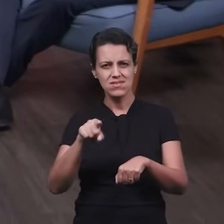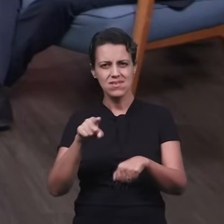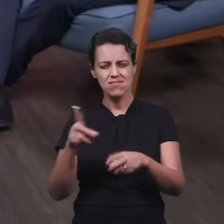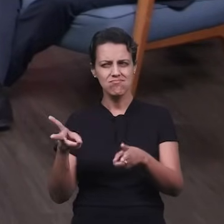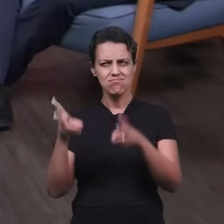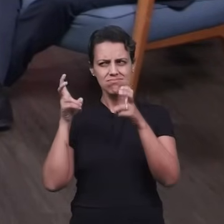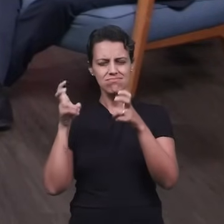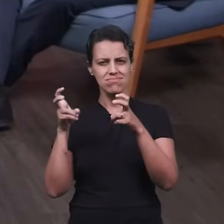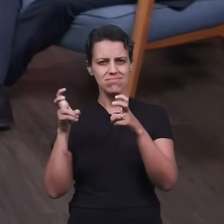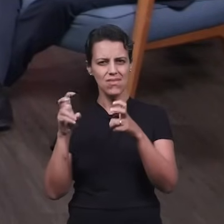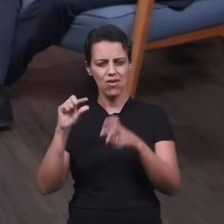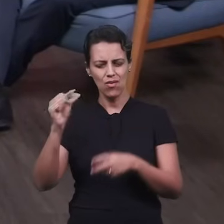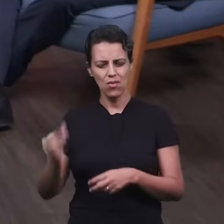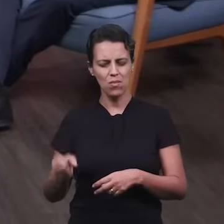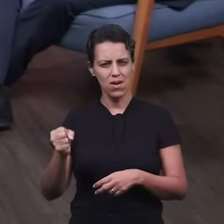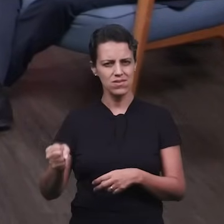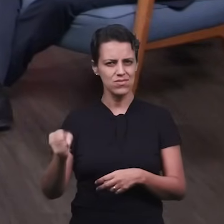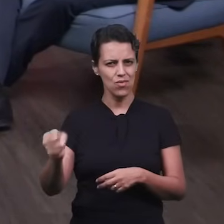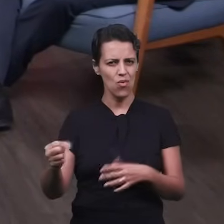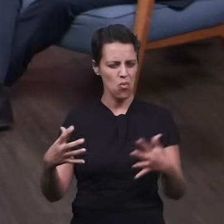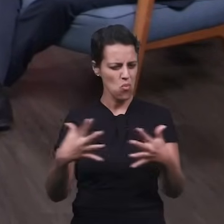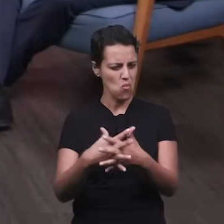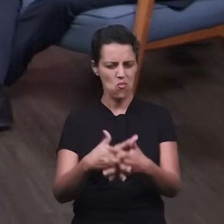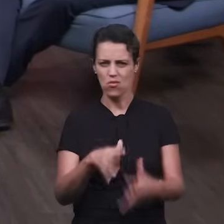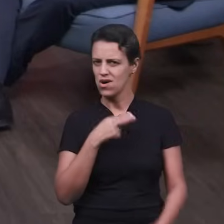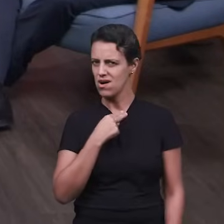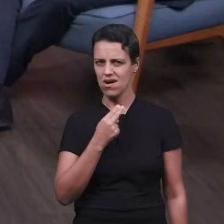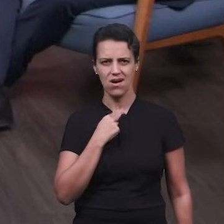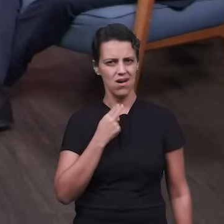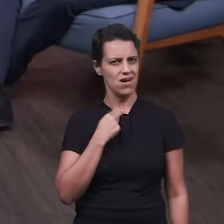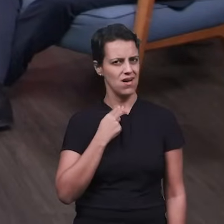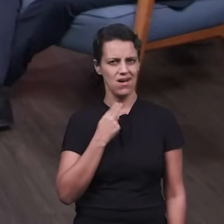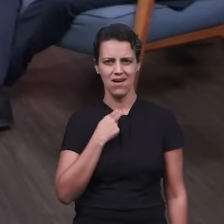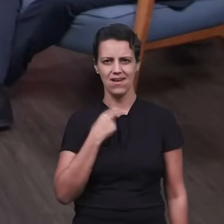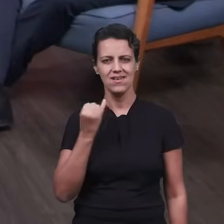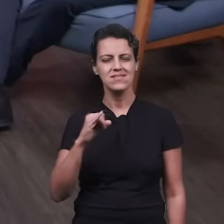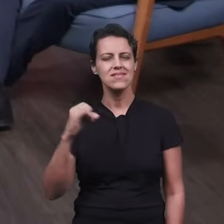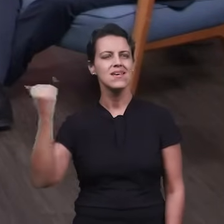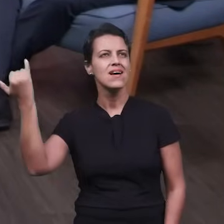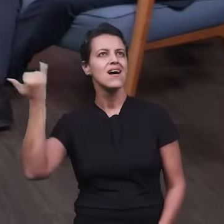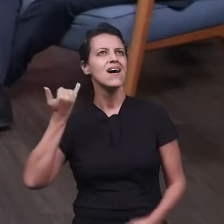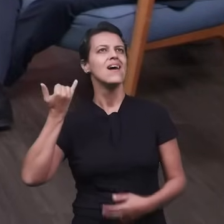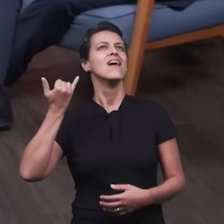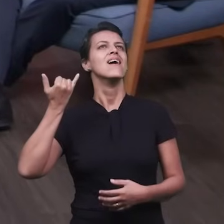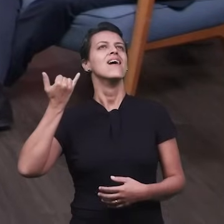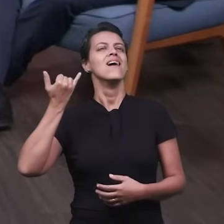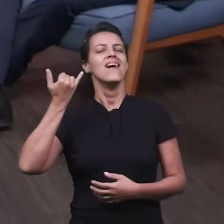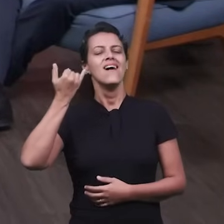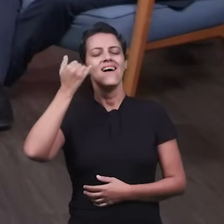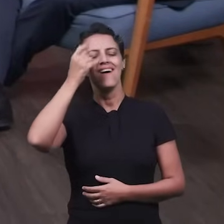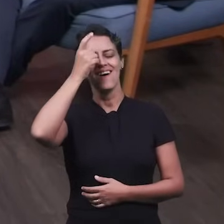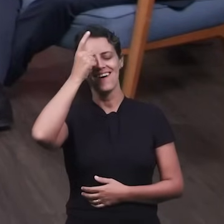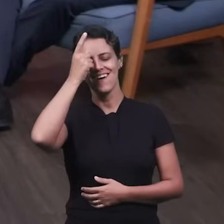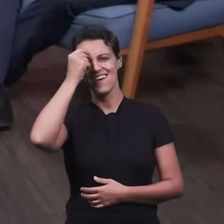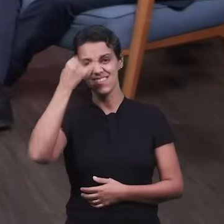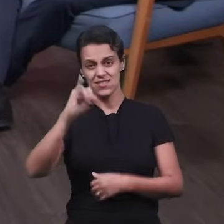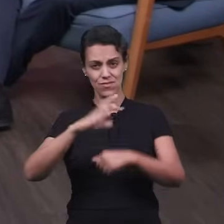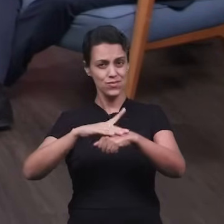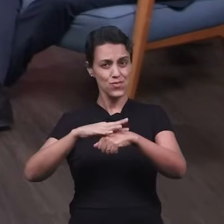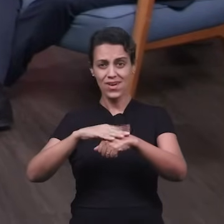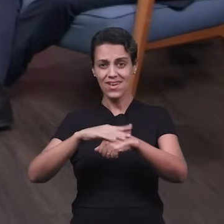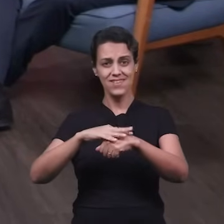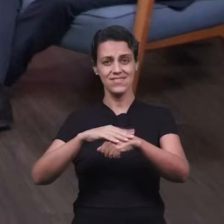pastor? Estou ouvindo a voz do pastor. Ela é inconfundível. Amém. Ela é inconfundível. Estou ouvindo a voz do pastor, você descansa. Entendeu? Está no meio de uma